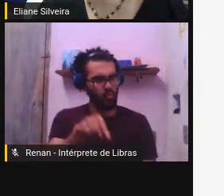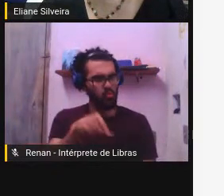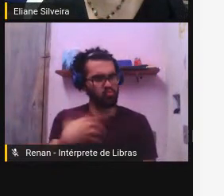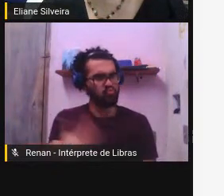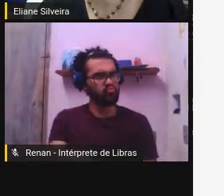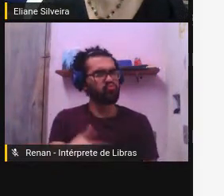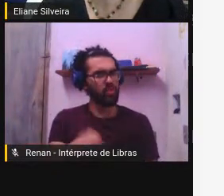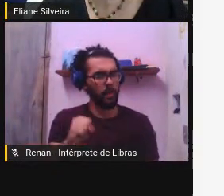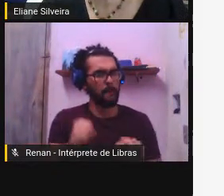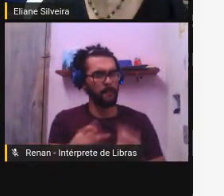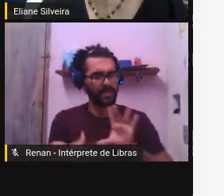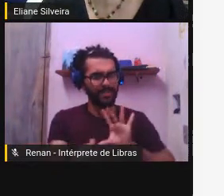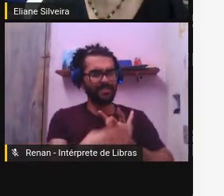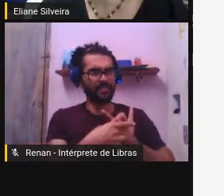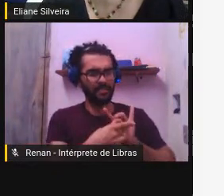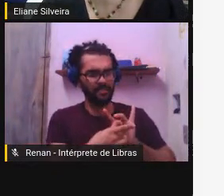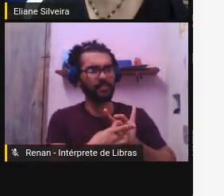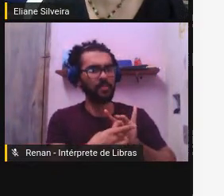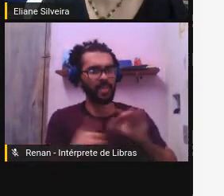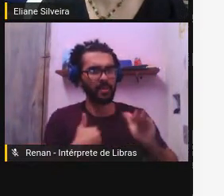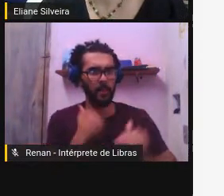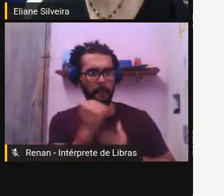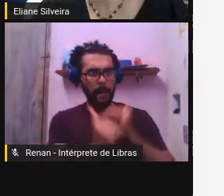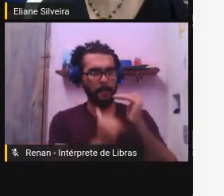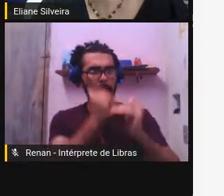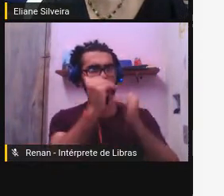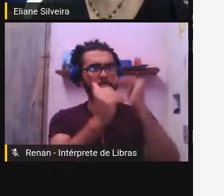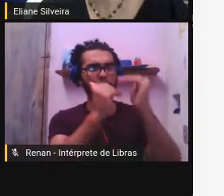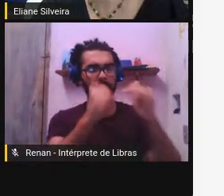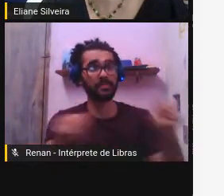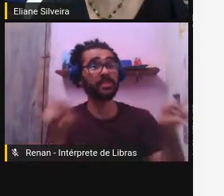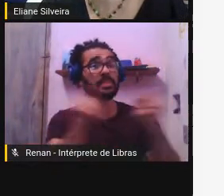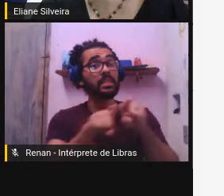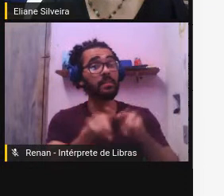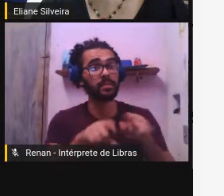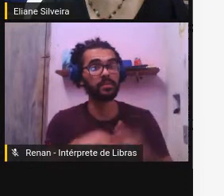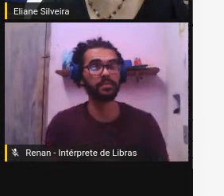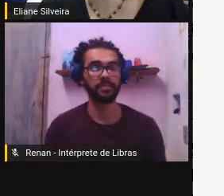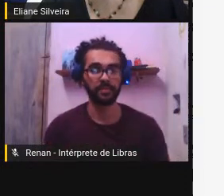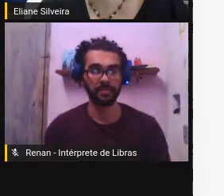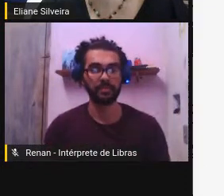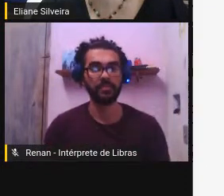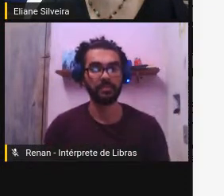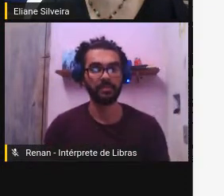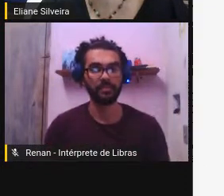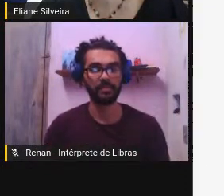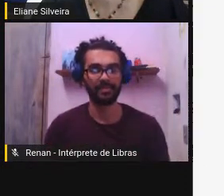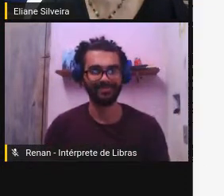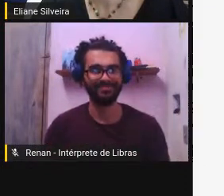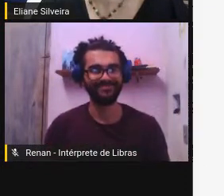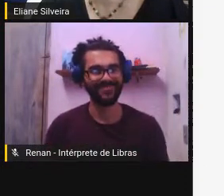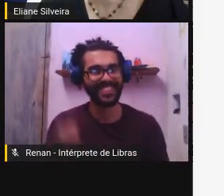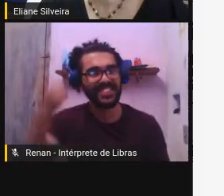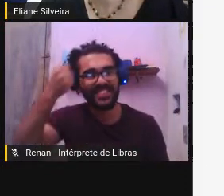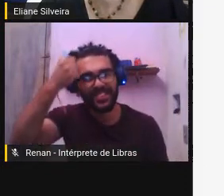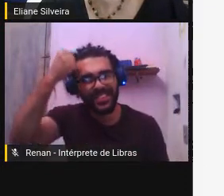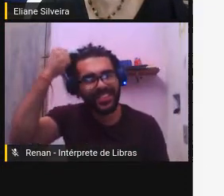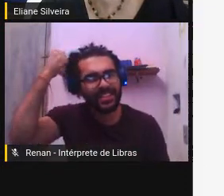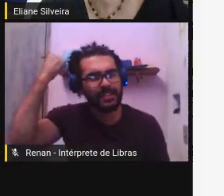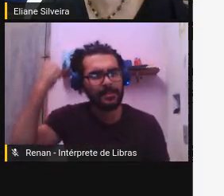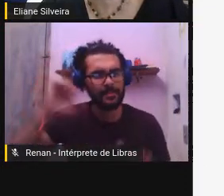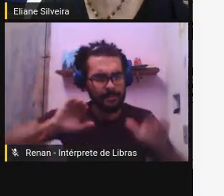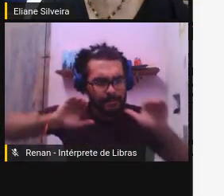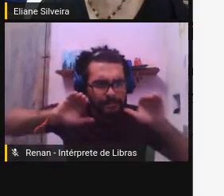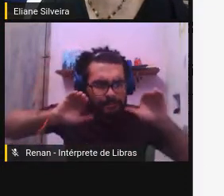vida desenvolveu e também relacionadas à maneira como o Saussure se dedicou a elas. A linguagem